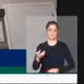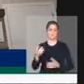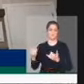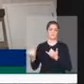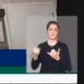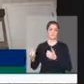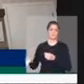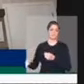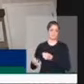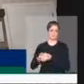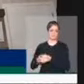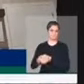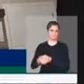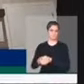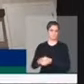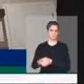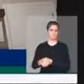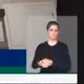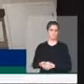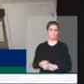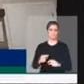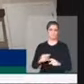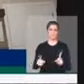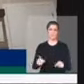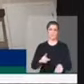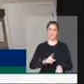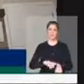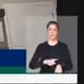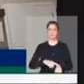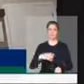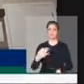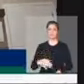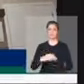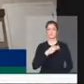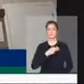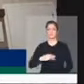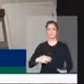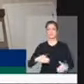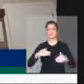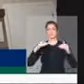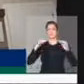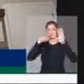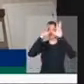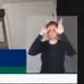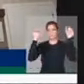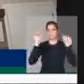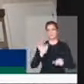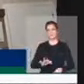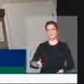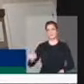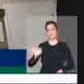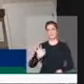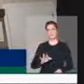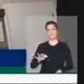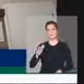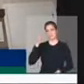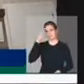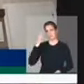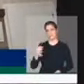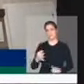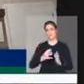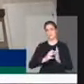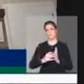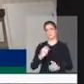da saúde tentou fazer que é igual a hora o ministro do supremo tribunal federal atendendo uma representação de três partes do campo da